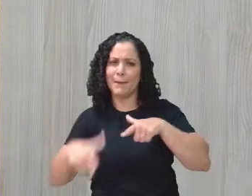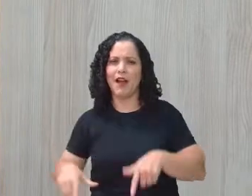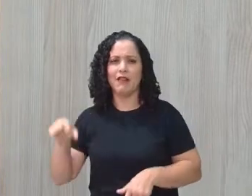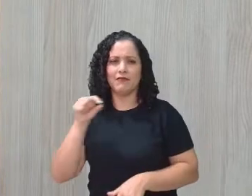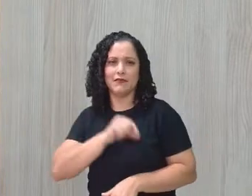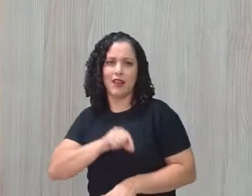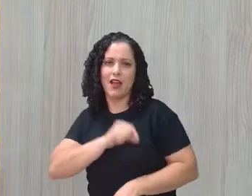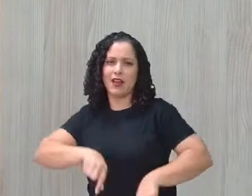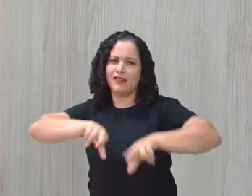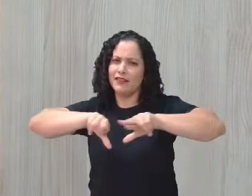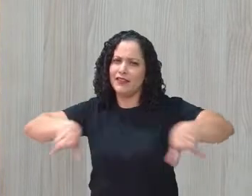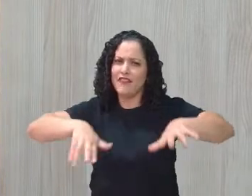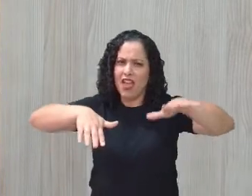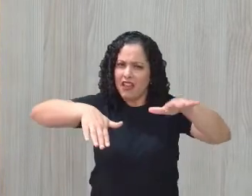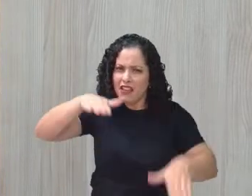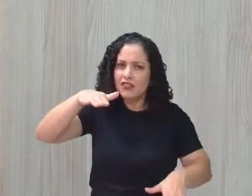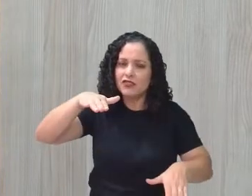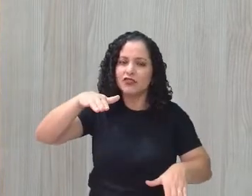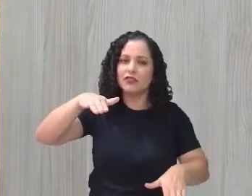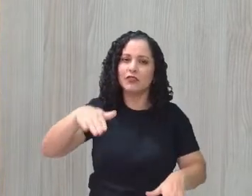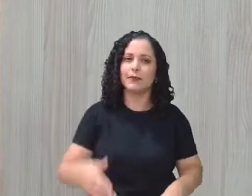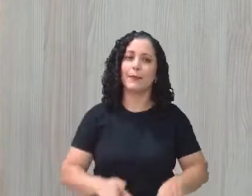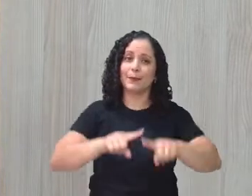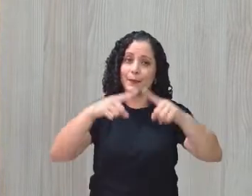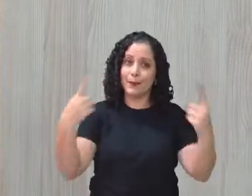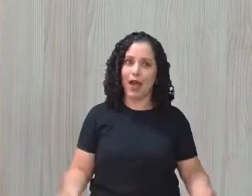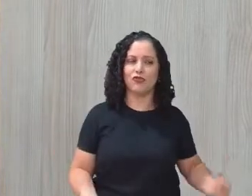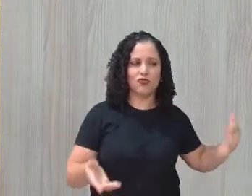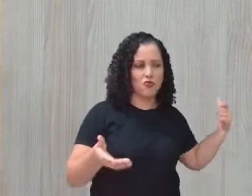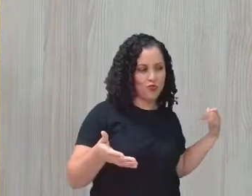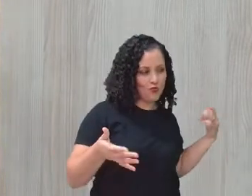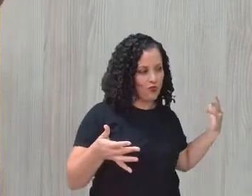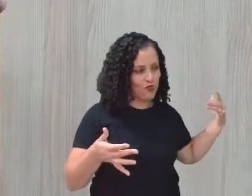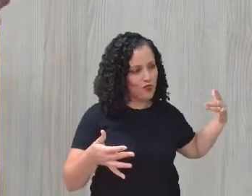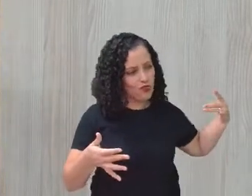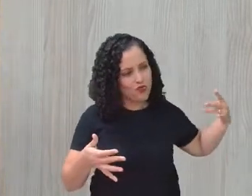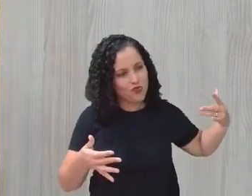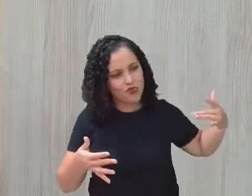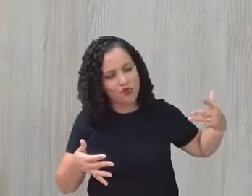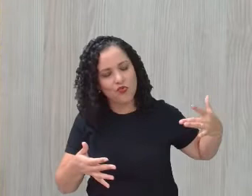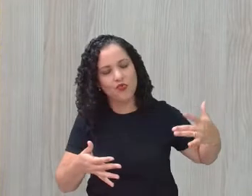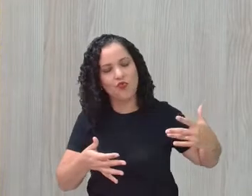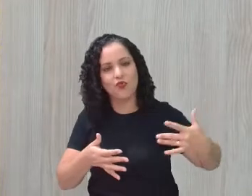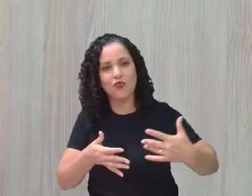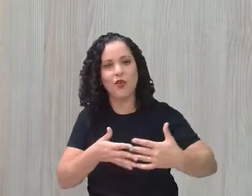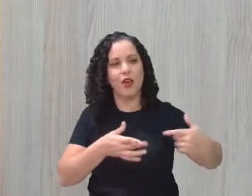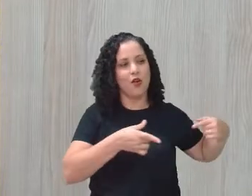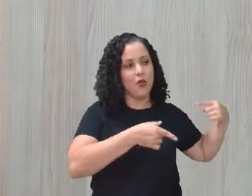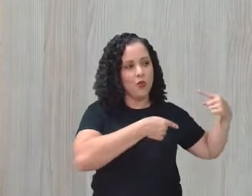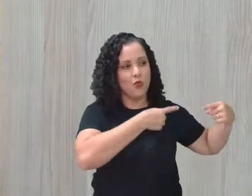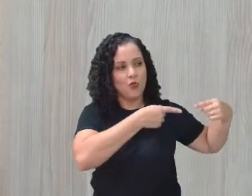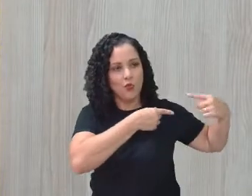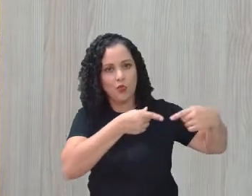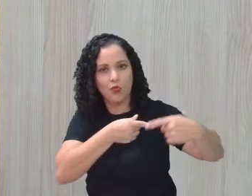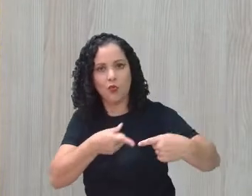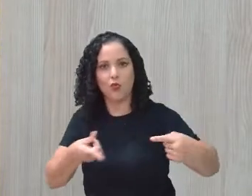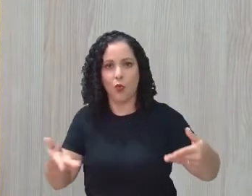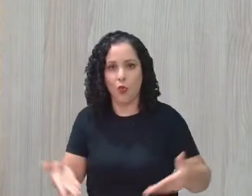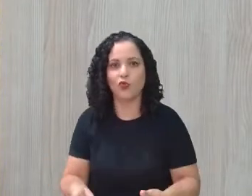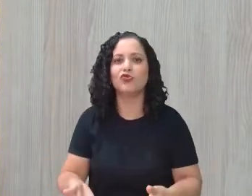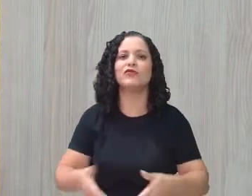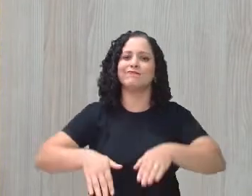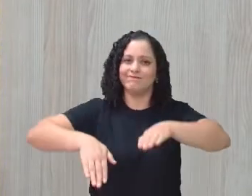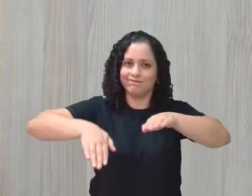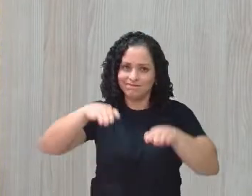também, principalmente. E ao longo dos anos, né, desde o passado, professora, essas desigualdades são bastante presentes aí